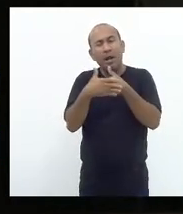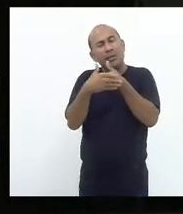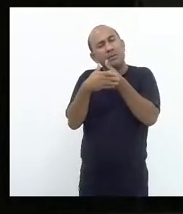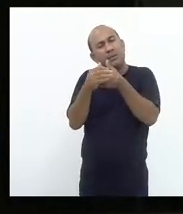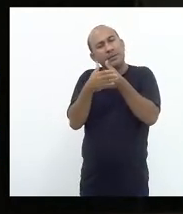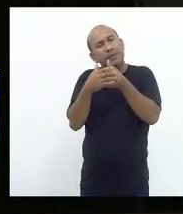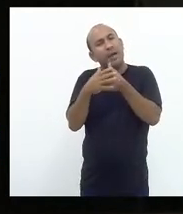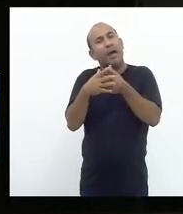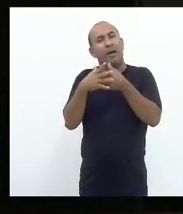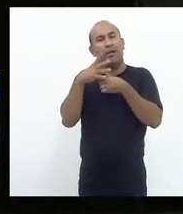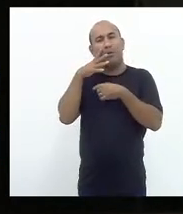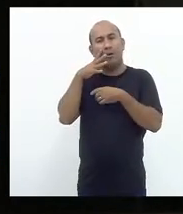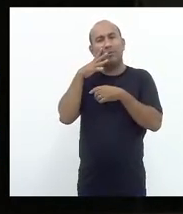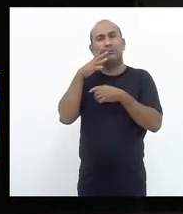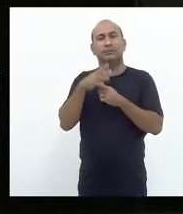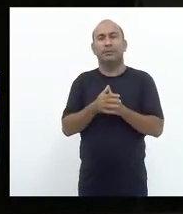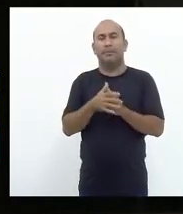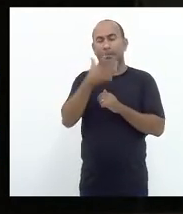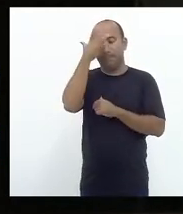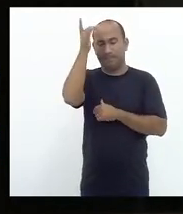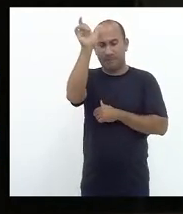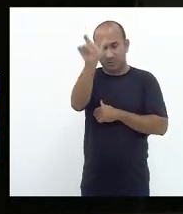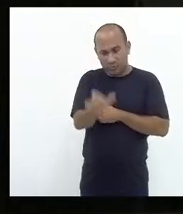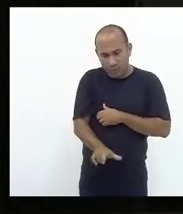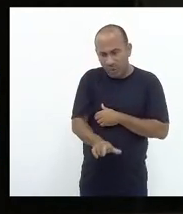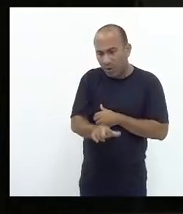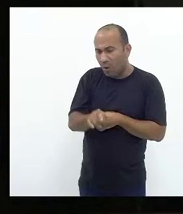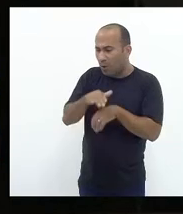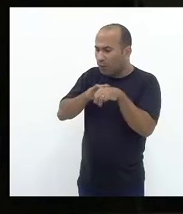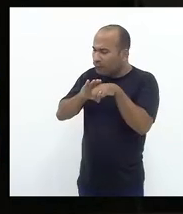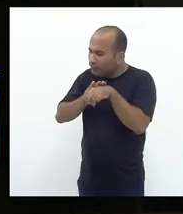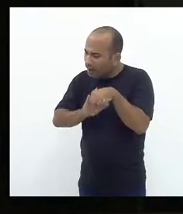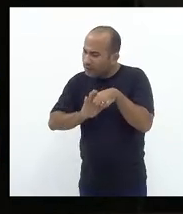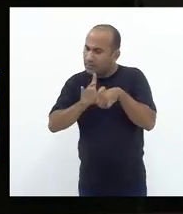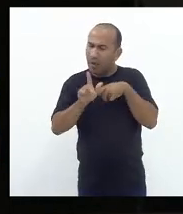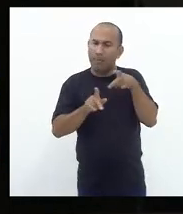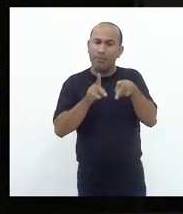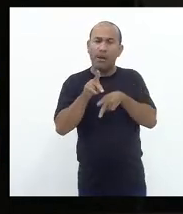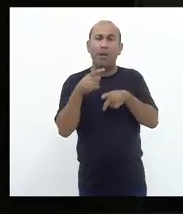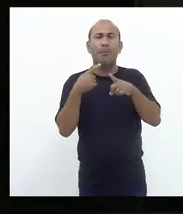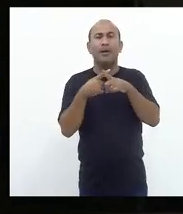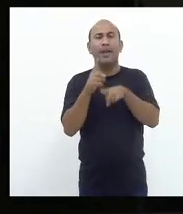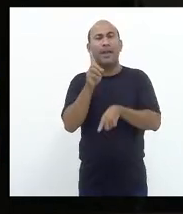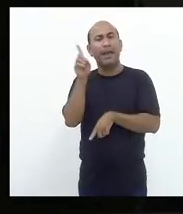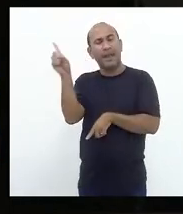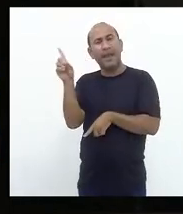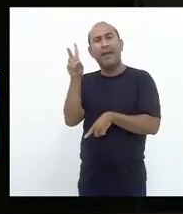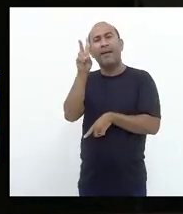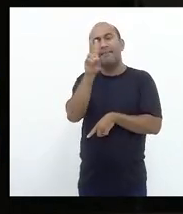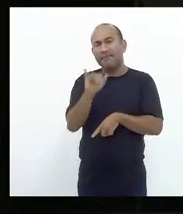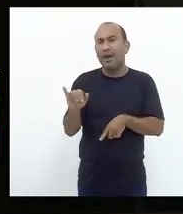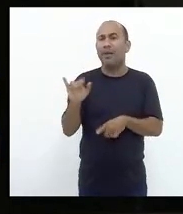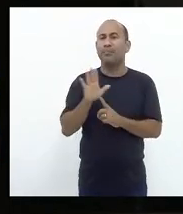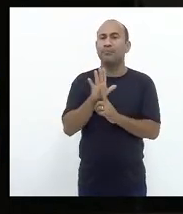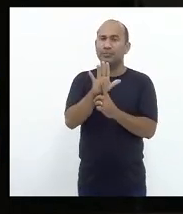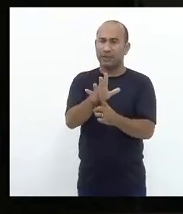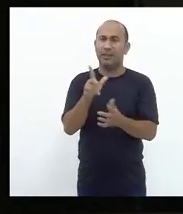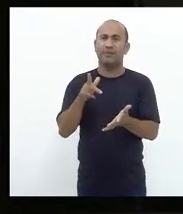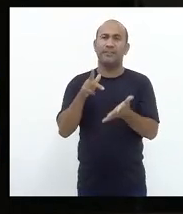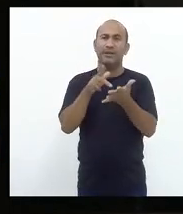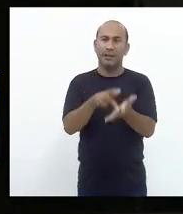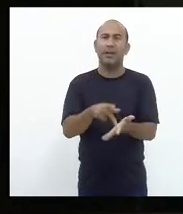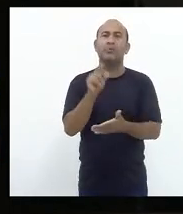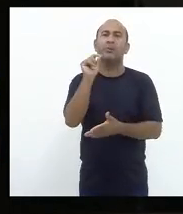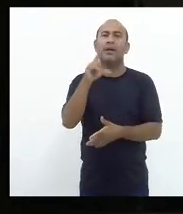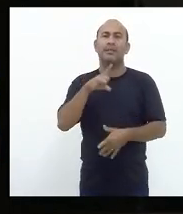de cidadão, veja, converse com a população, porque eles que vão te passar de fato o que